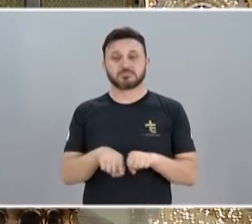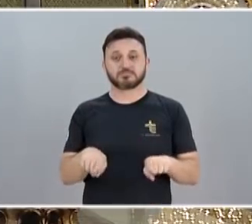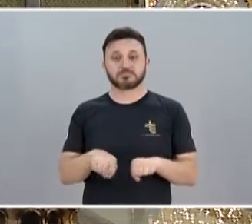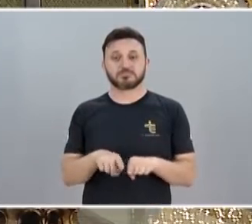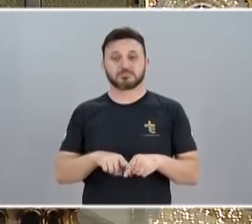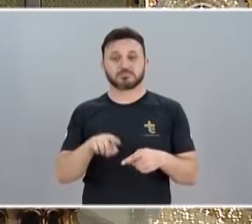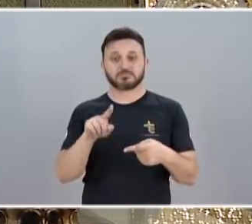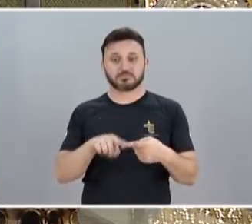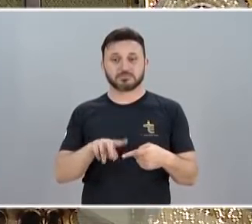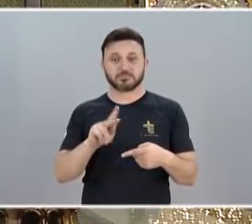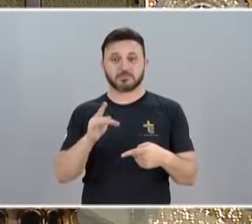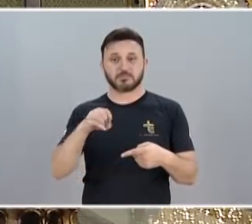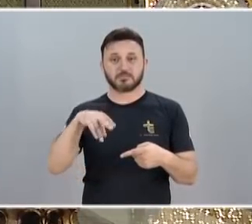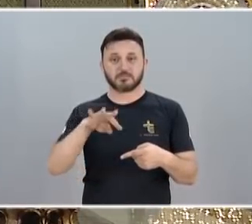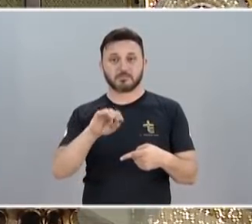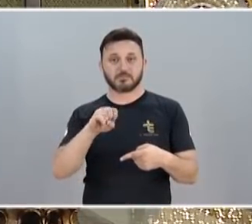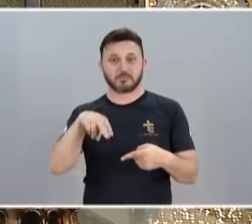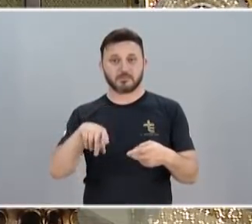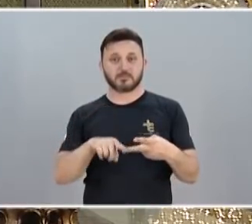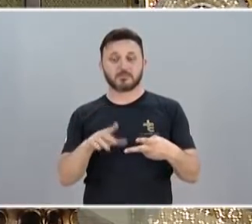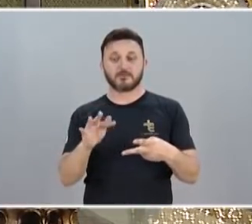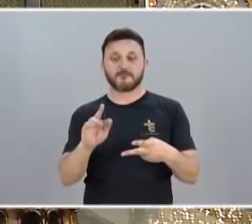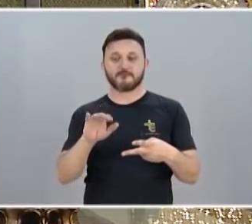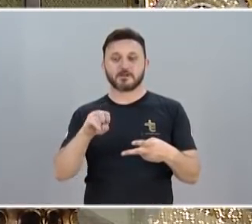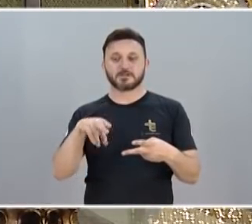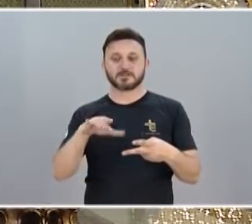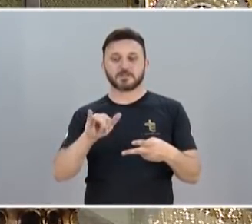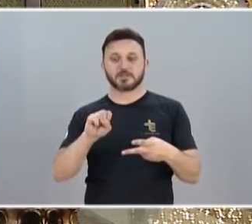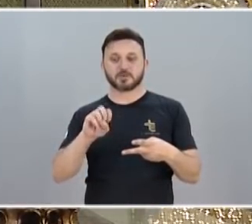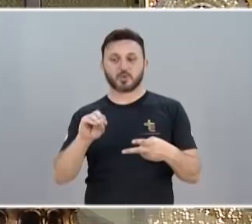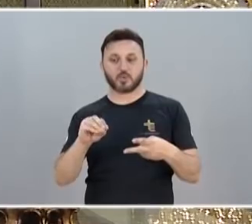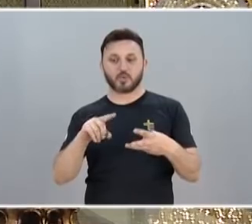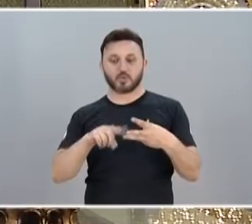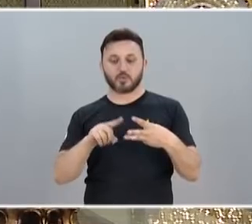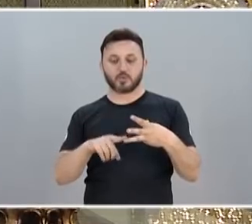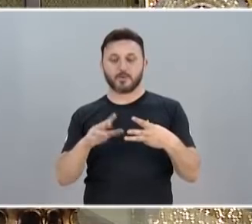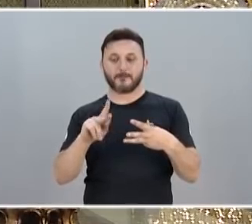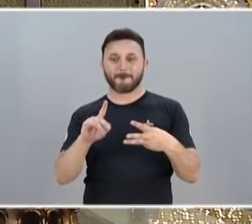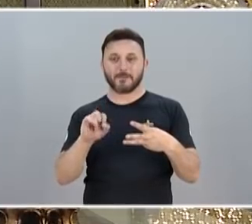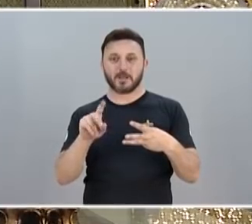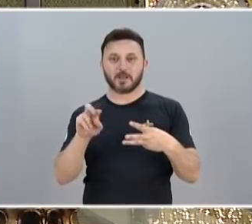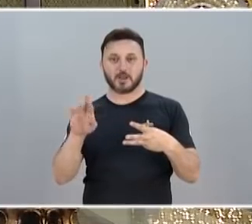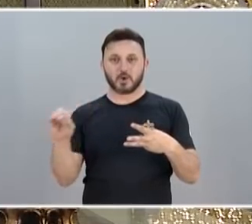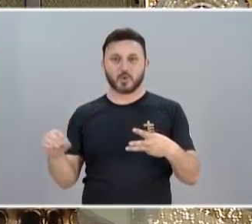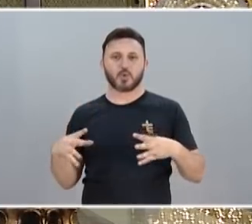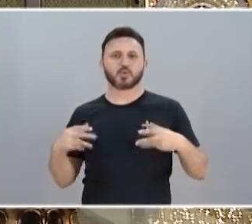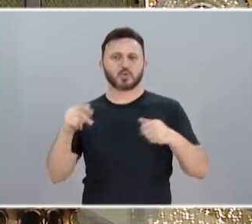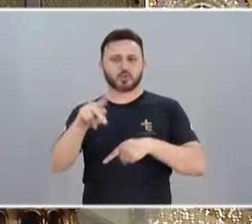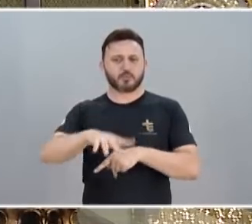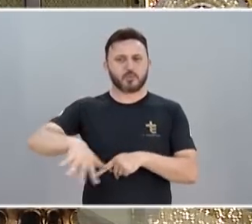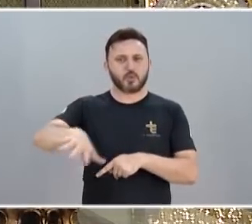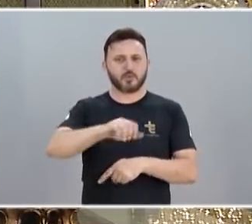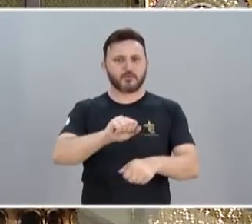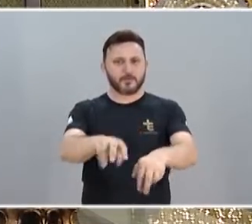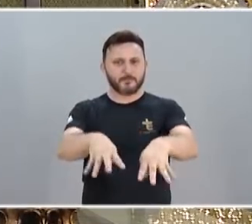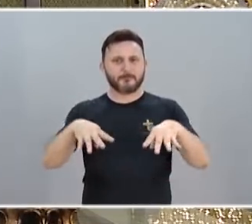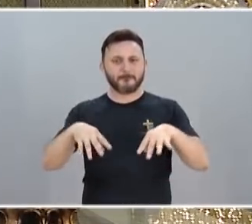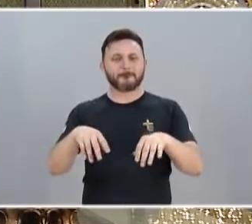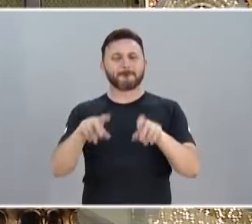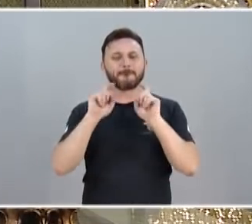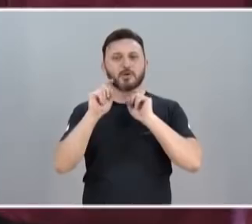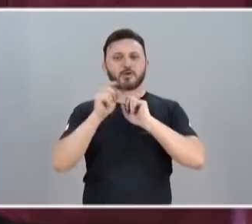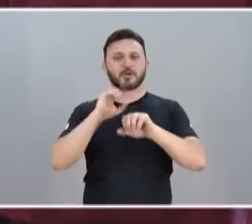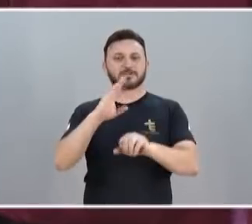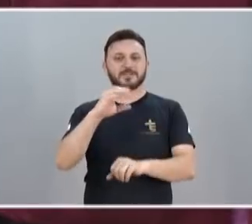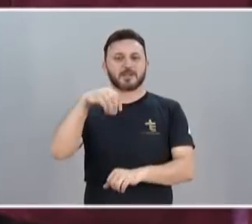Peruso, Hamilton, Francisco, Pedro Fedalto, os bispos reunidos na CNBB e todos os ministros do vosso